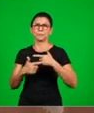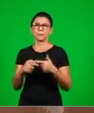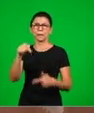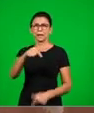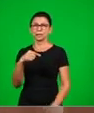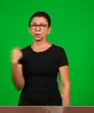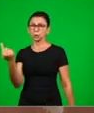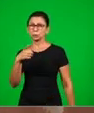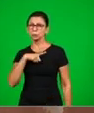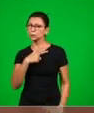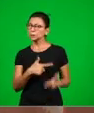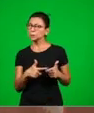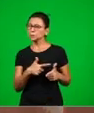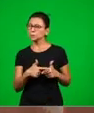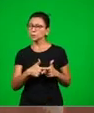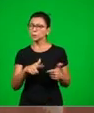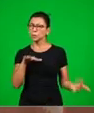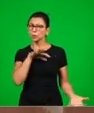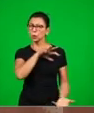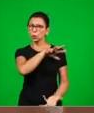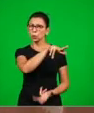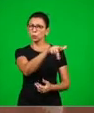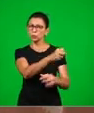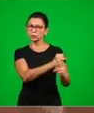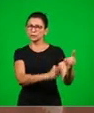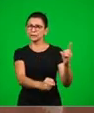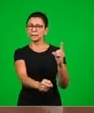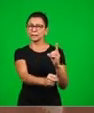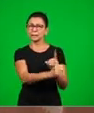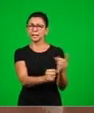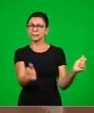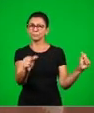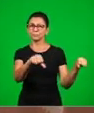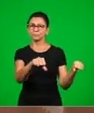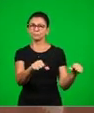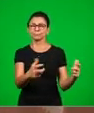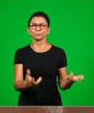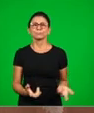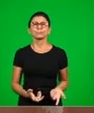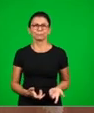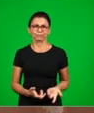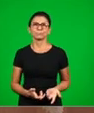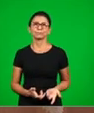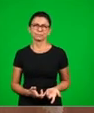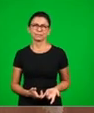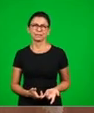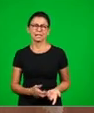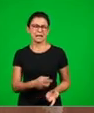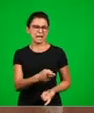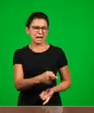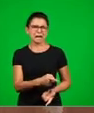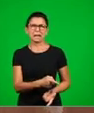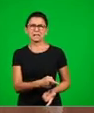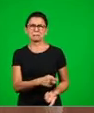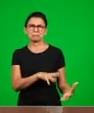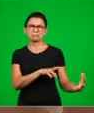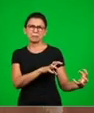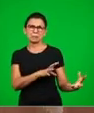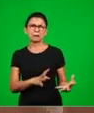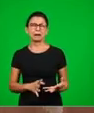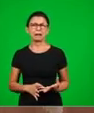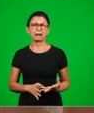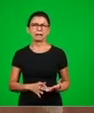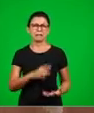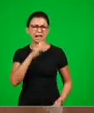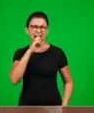problema. O mundo está debaixo de uma nuvem negra. Essa aqui é a verdade. Onde as pessoas não se entendem, então é o branco